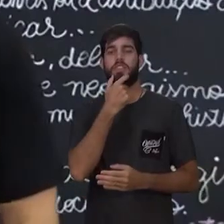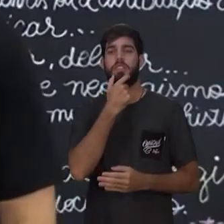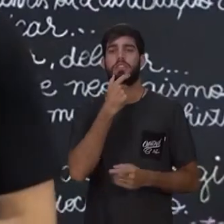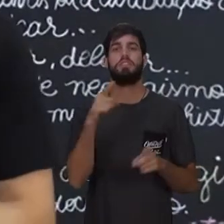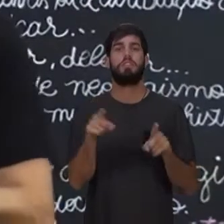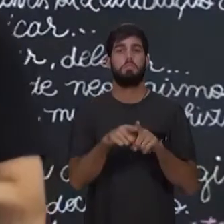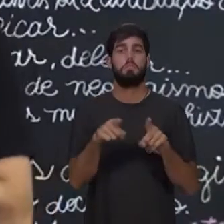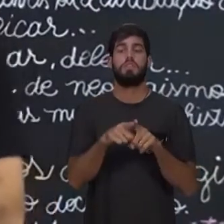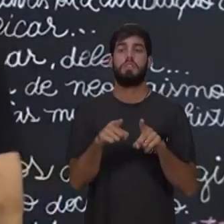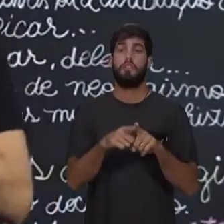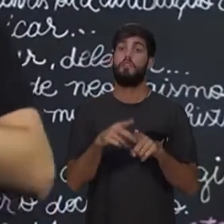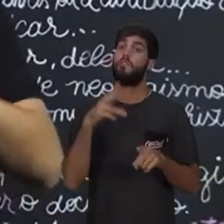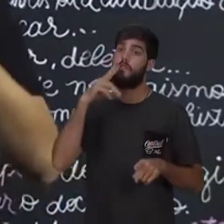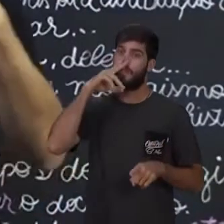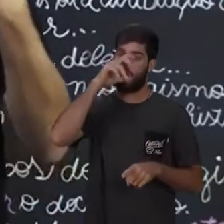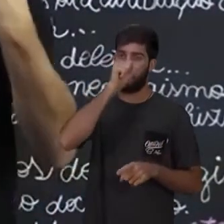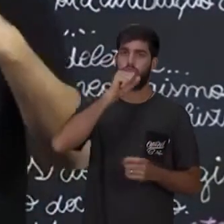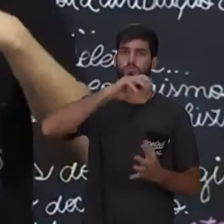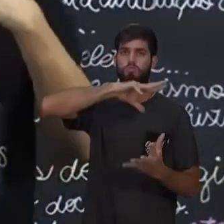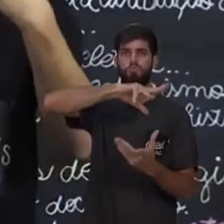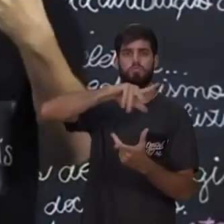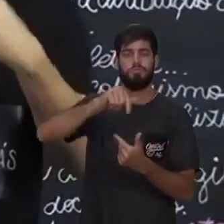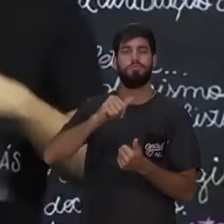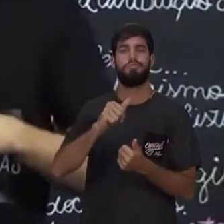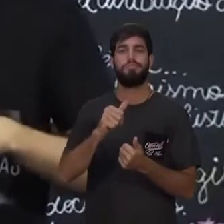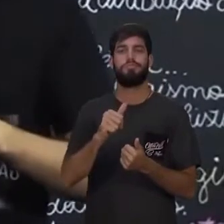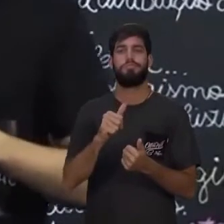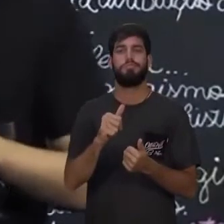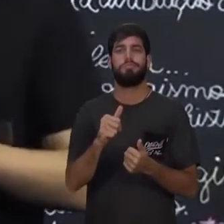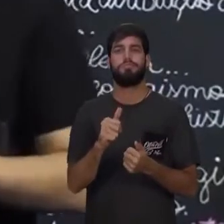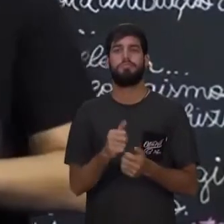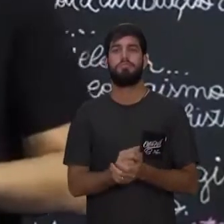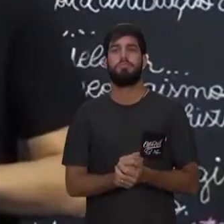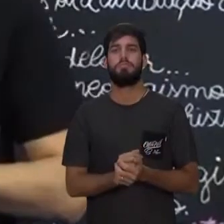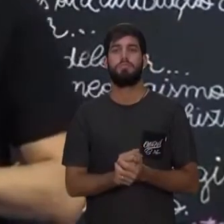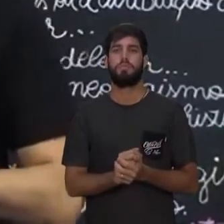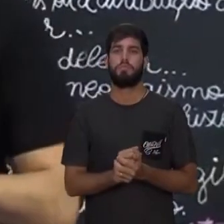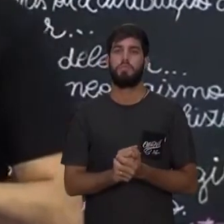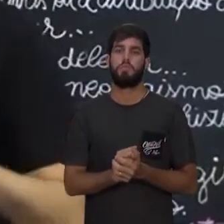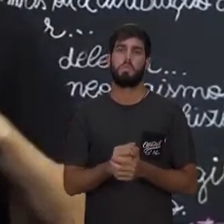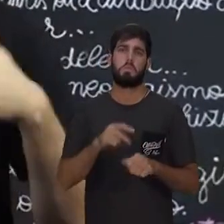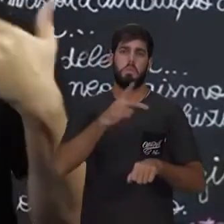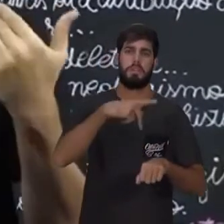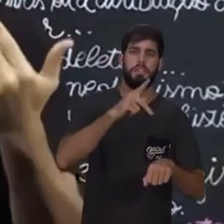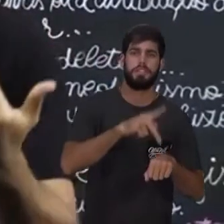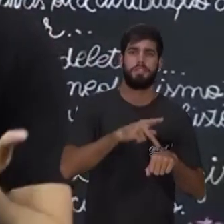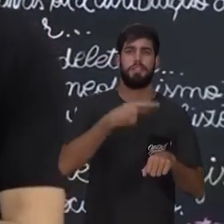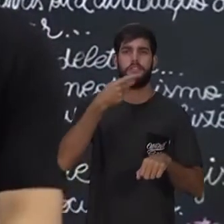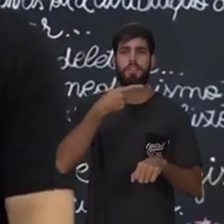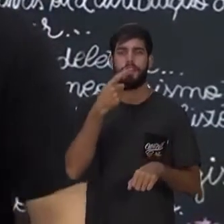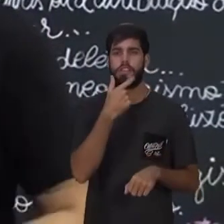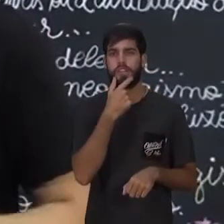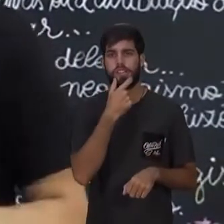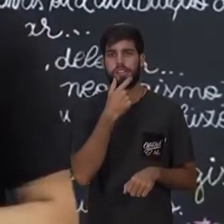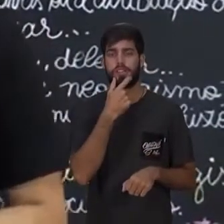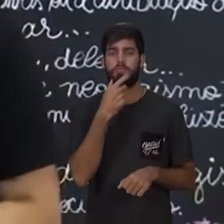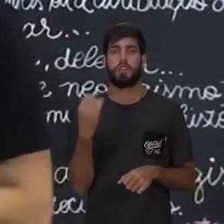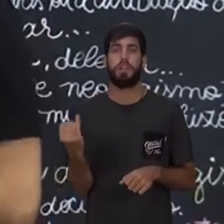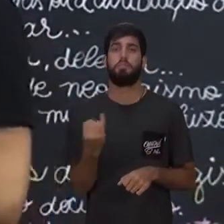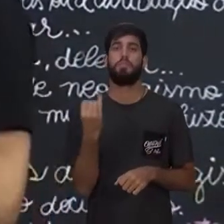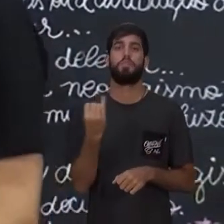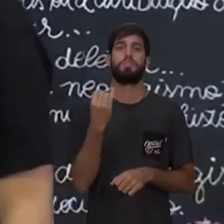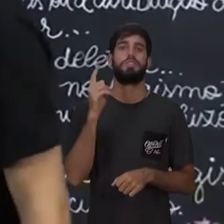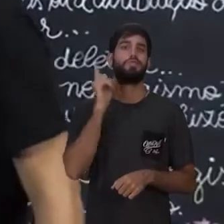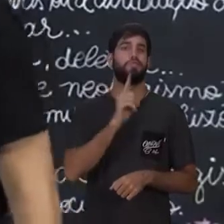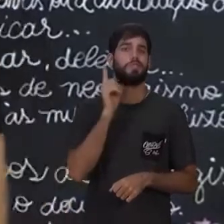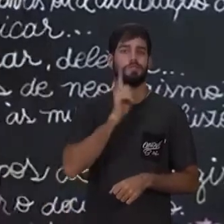no mundo, né? Do ponto de vista da penetração econômica dos países que falam a língua inglesa, a importância dos Estados Unidos nesse contexto.